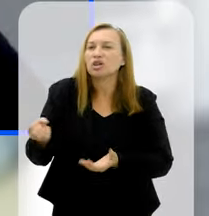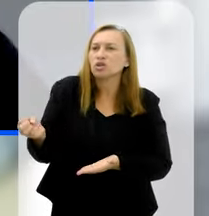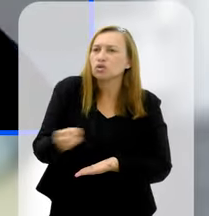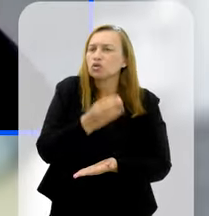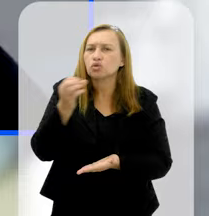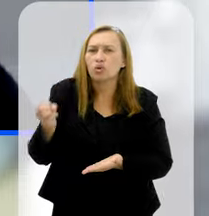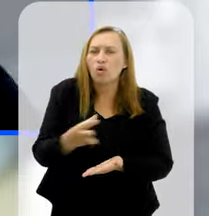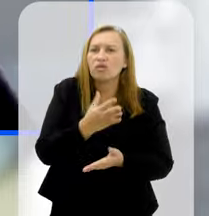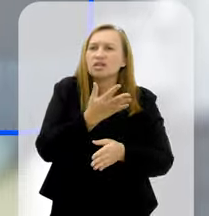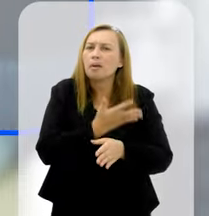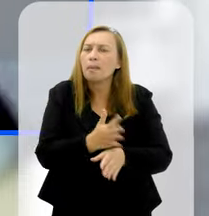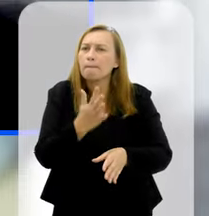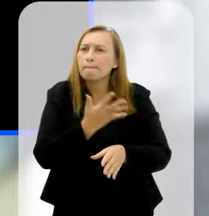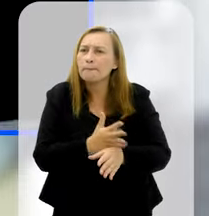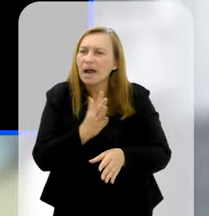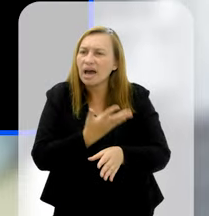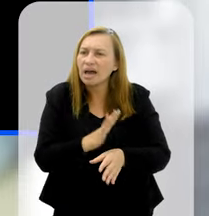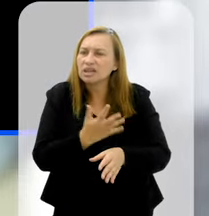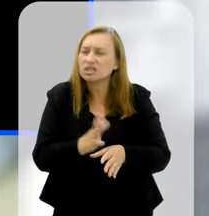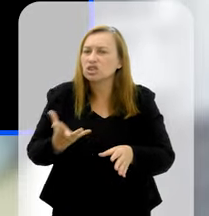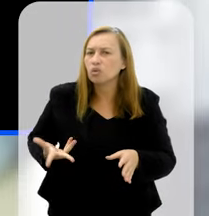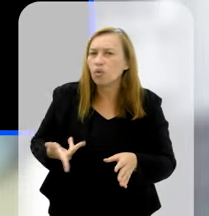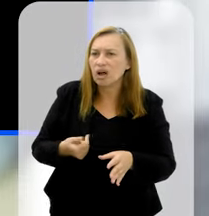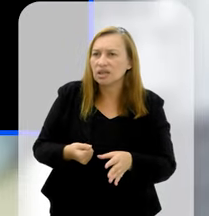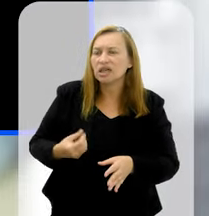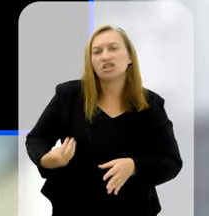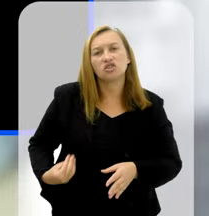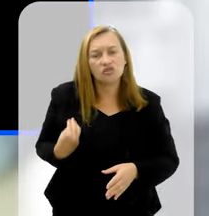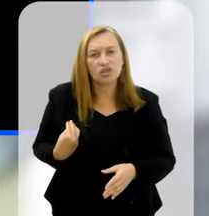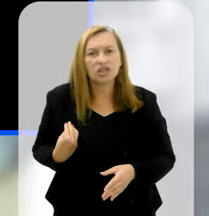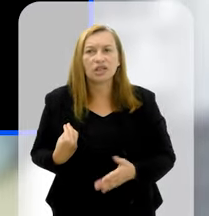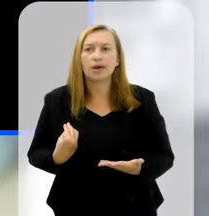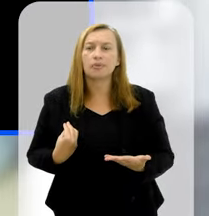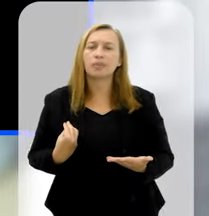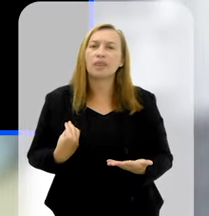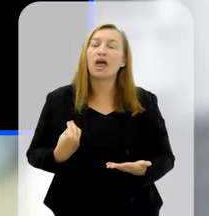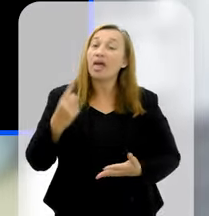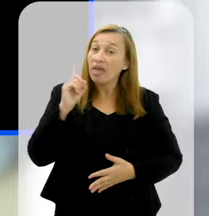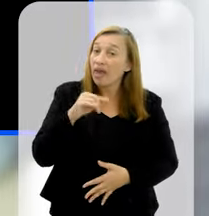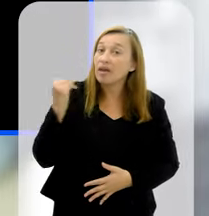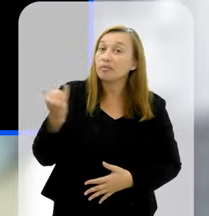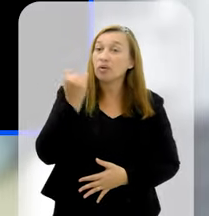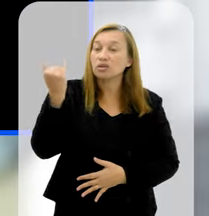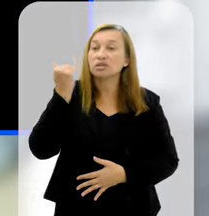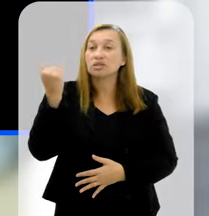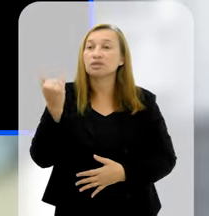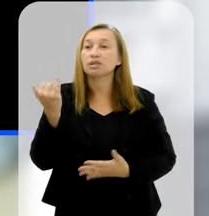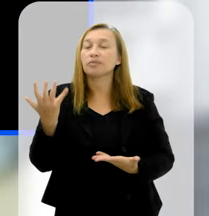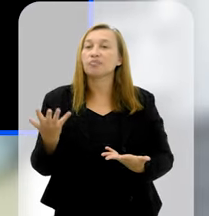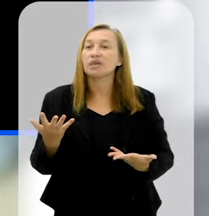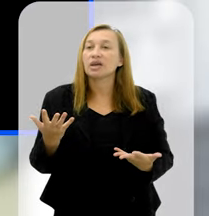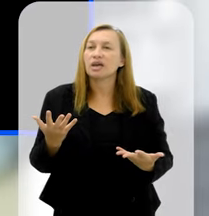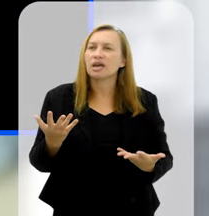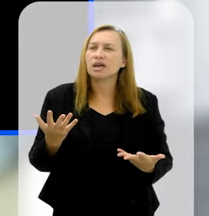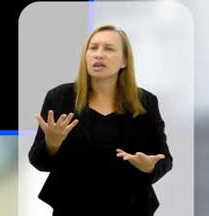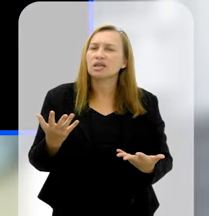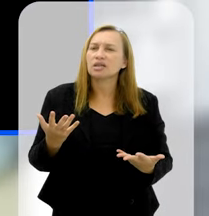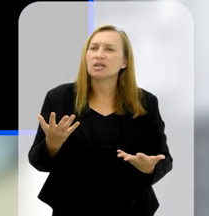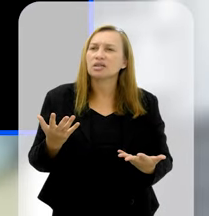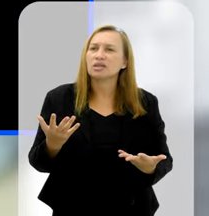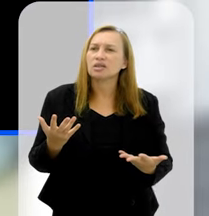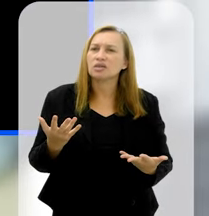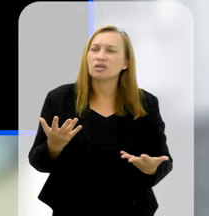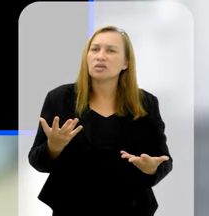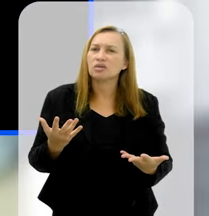essas novas práticas, né, de qualidade de vida. E isso é muito importante. Nós devemos